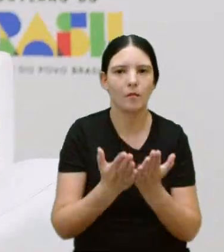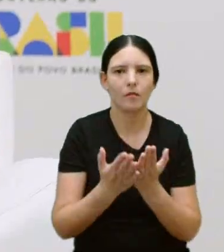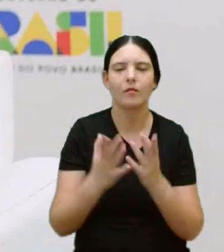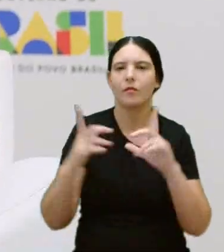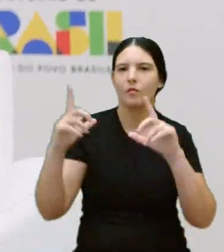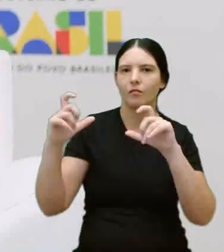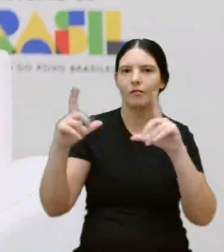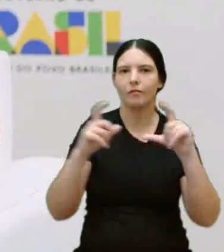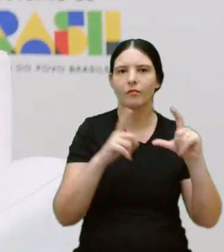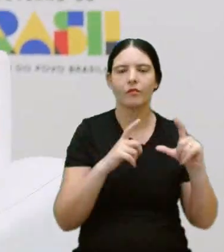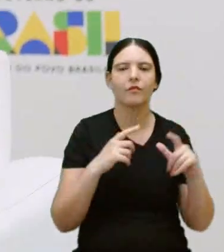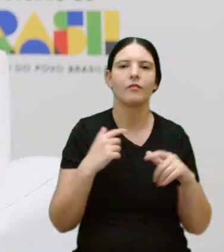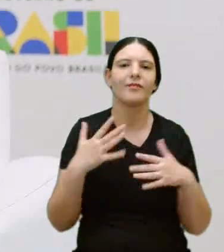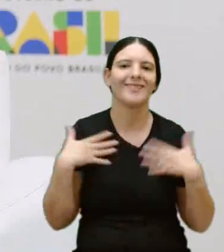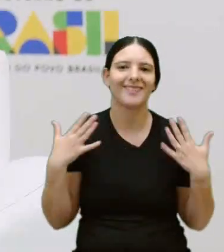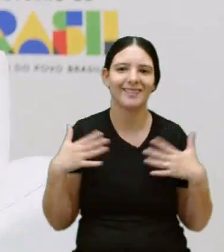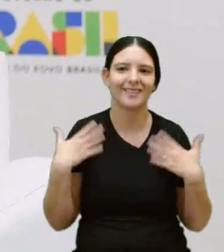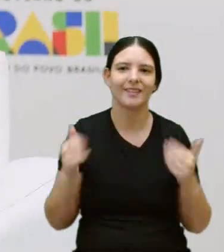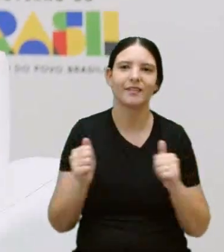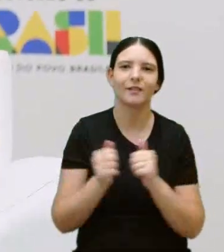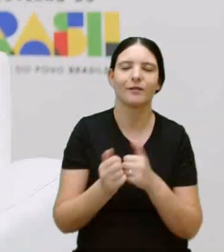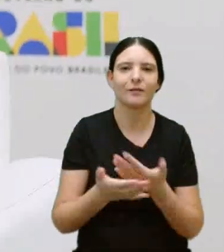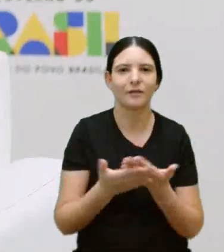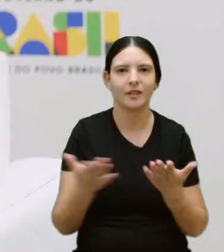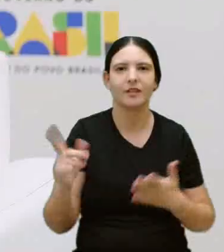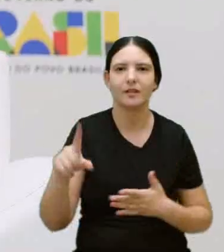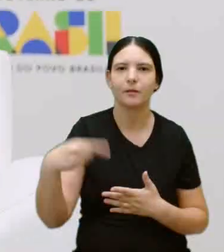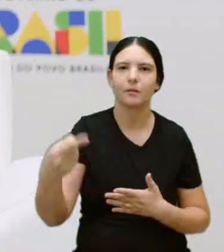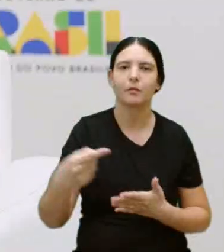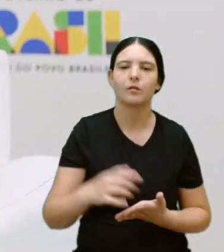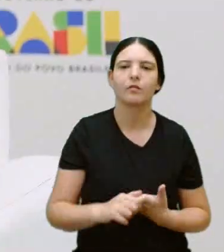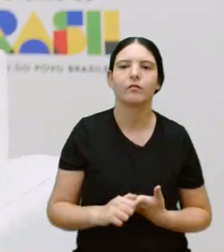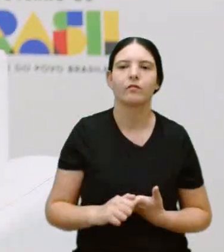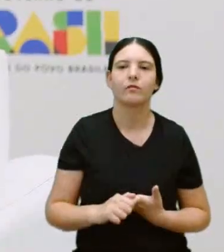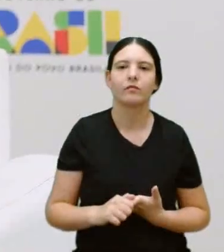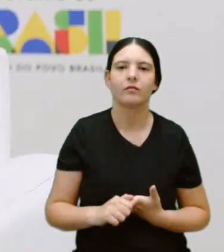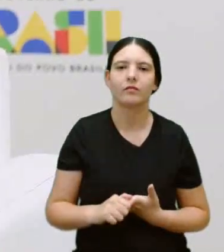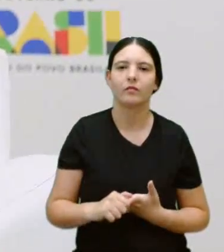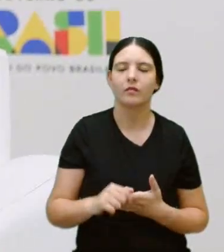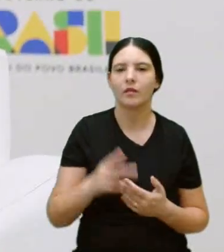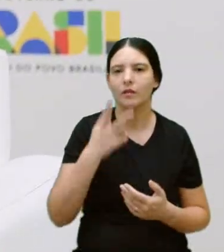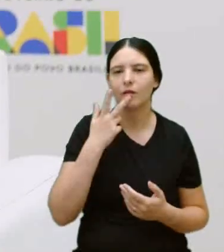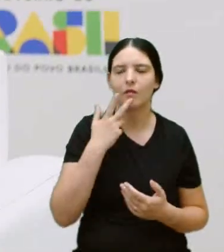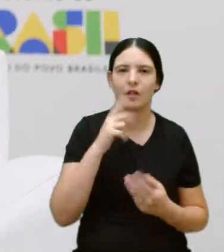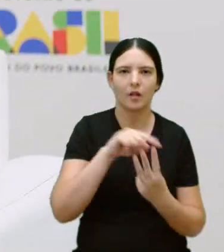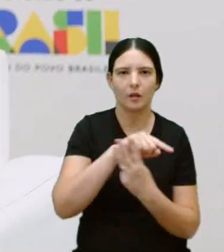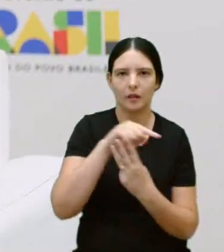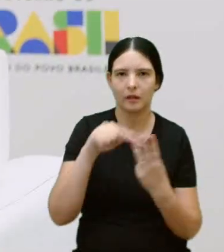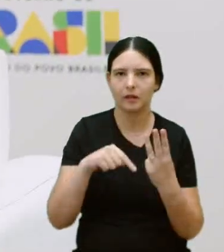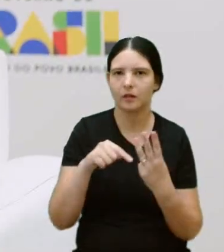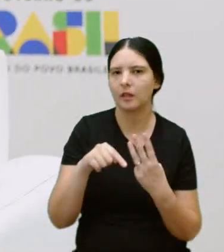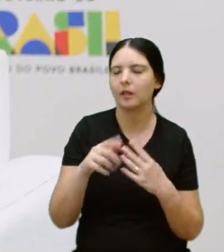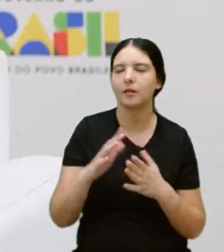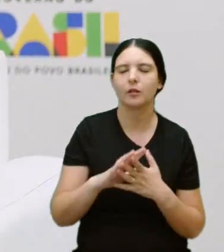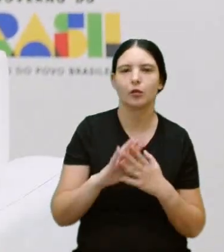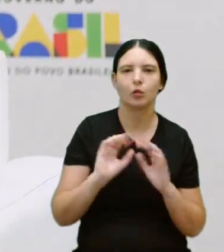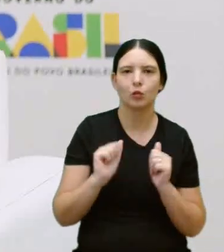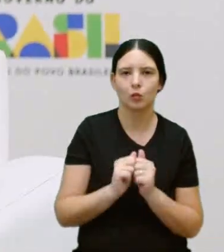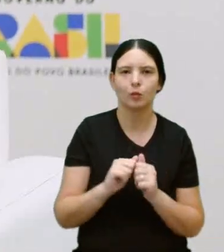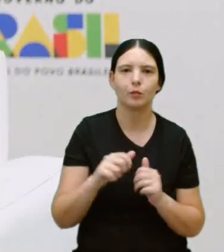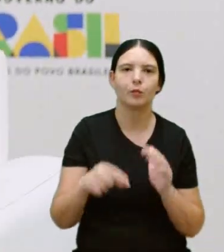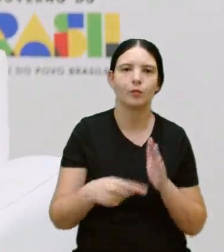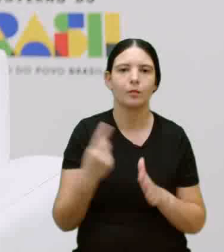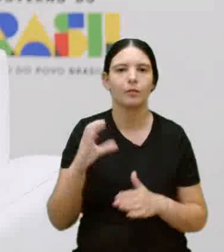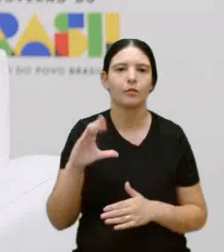ser uma alegria estar com vocês daqui a pouquinho. Vou fazer assim, panoramicamente, essas 3 aqui. Primeiro a da Clara, depois